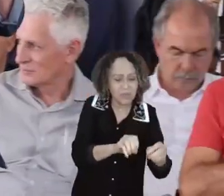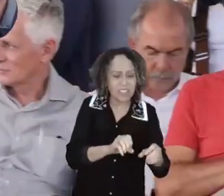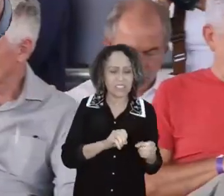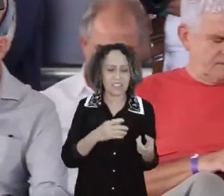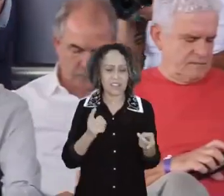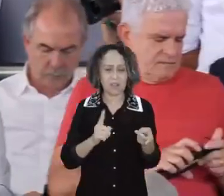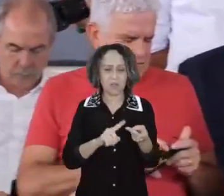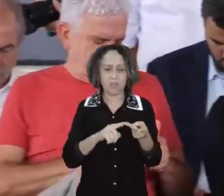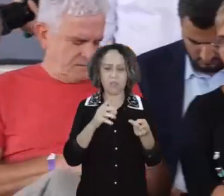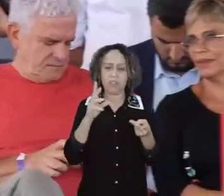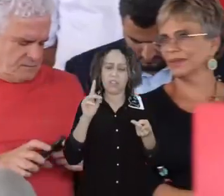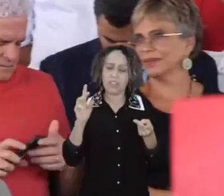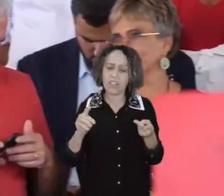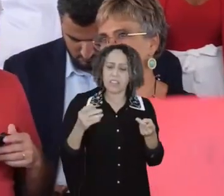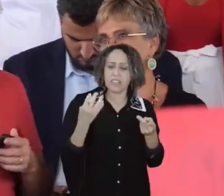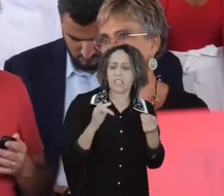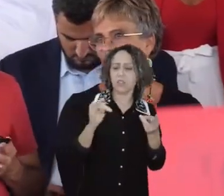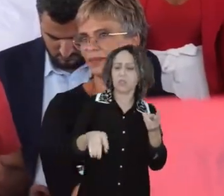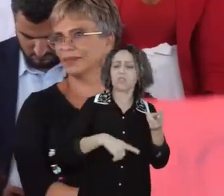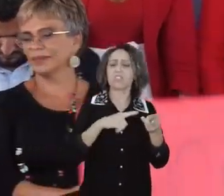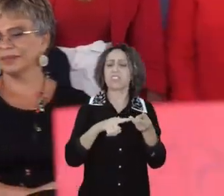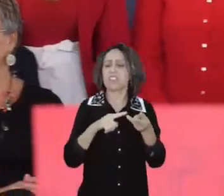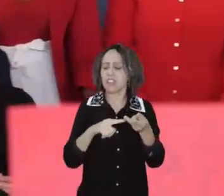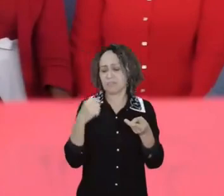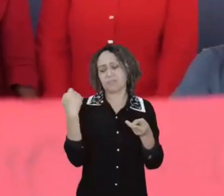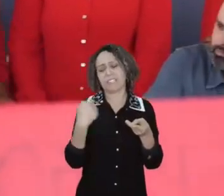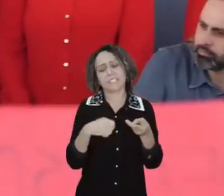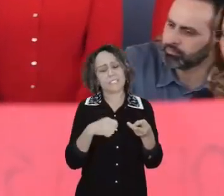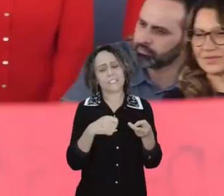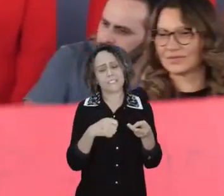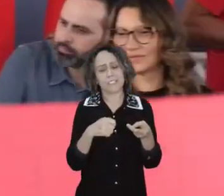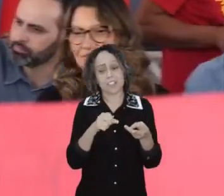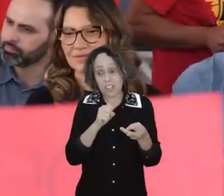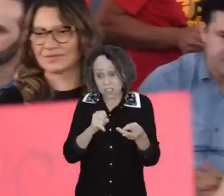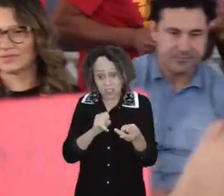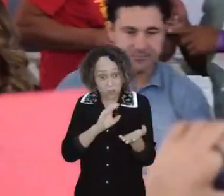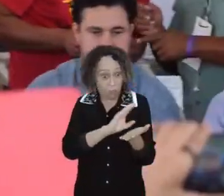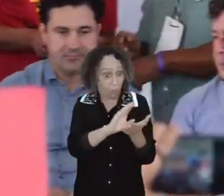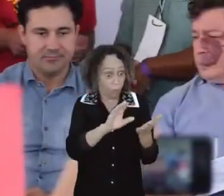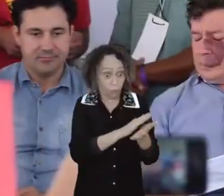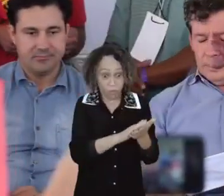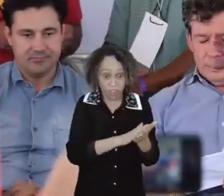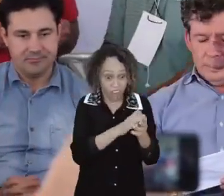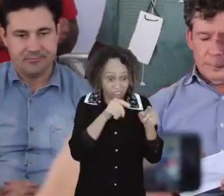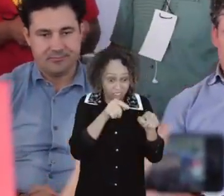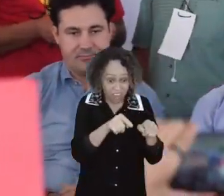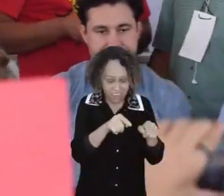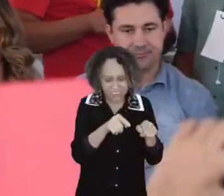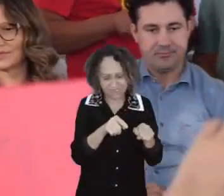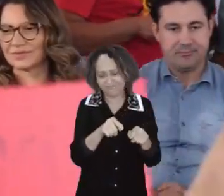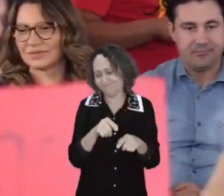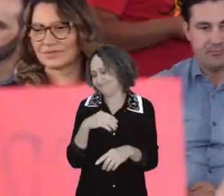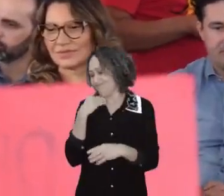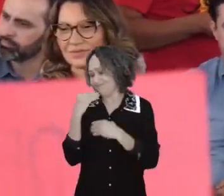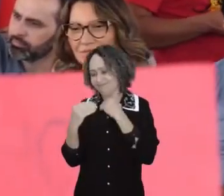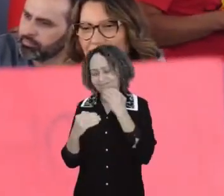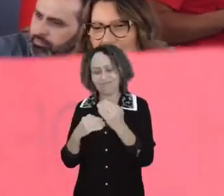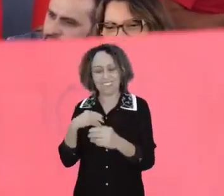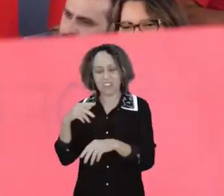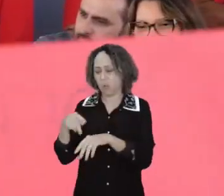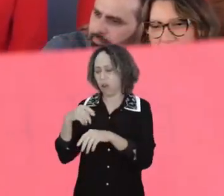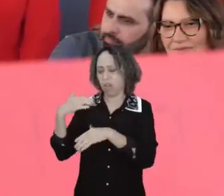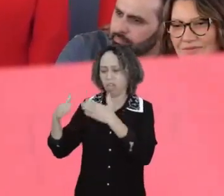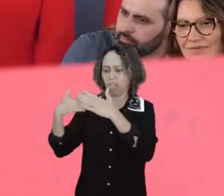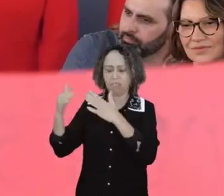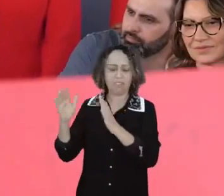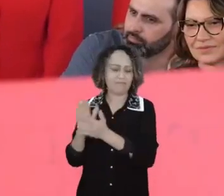país a crescer e a se desenvolver. E vocês então têm que aproveitar a oportunidade. Pare com essa bobagem de